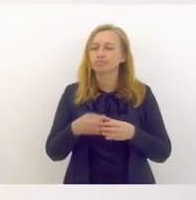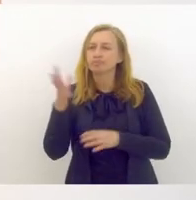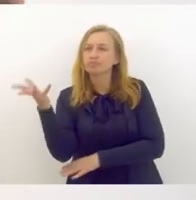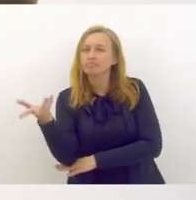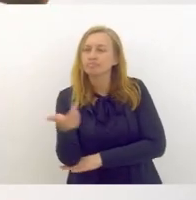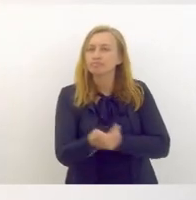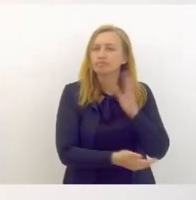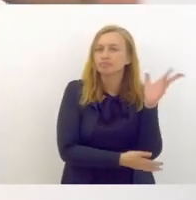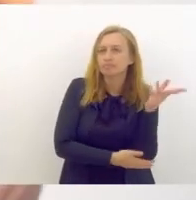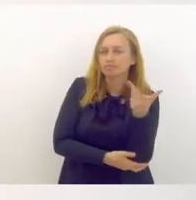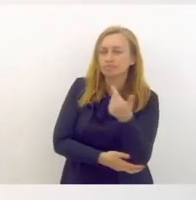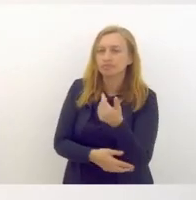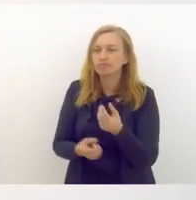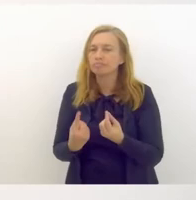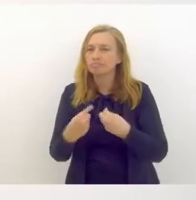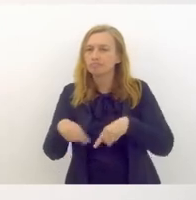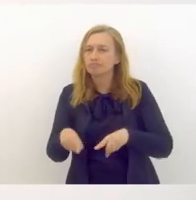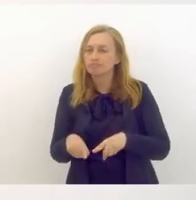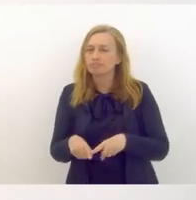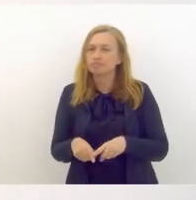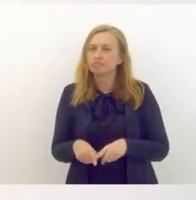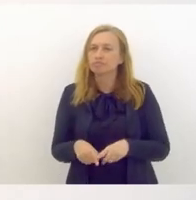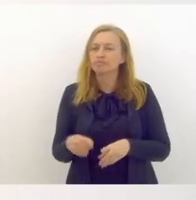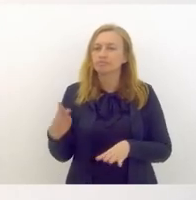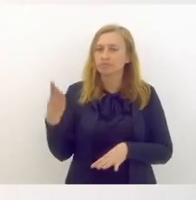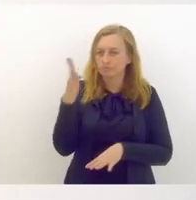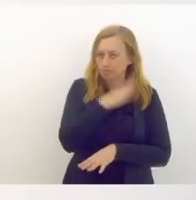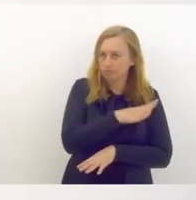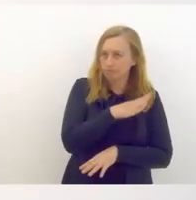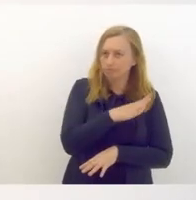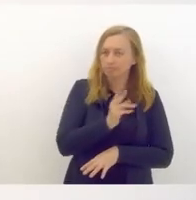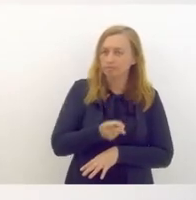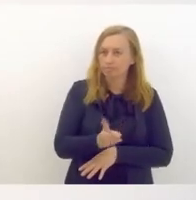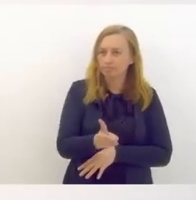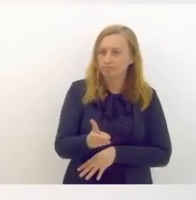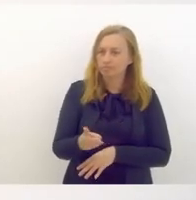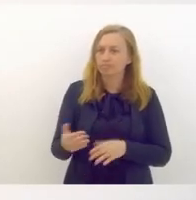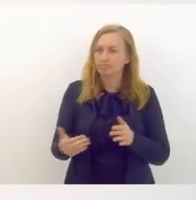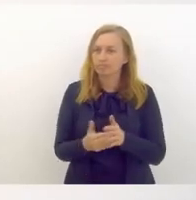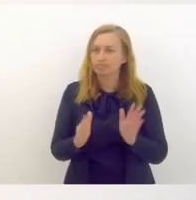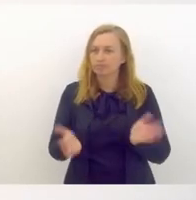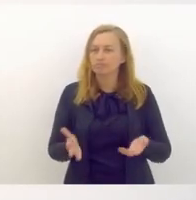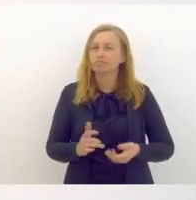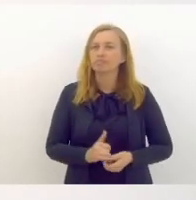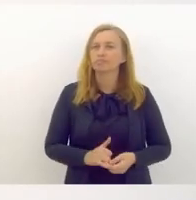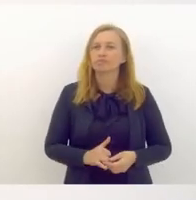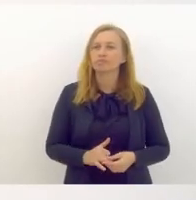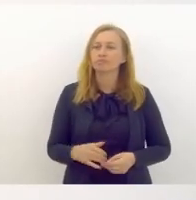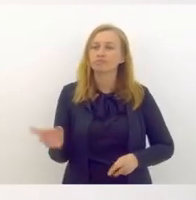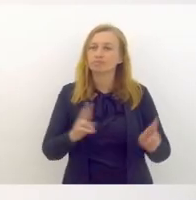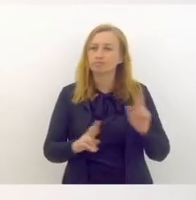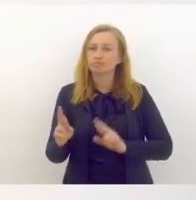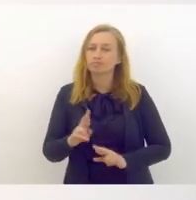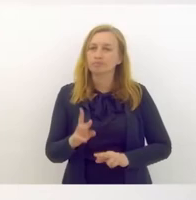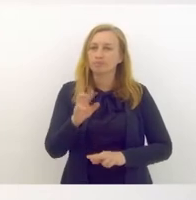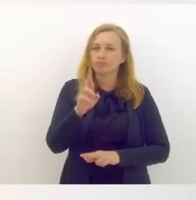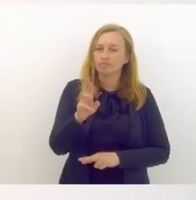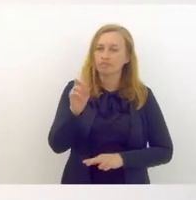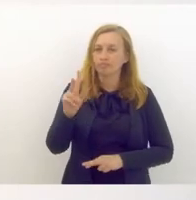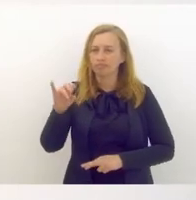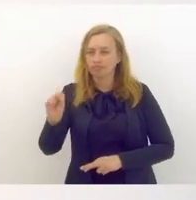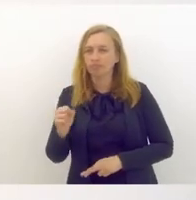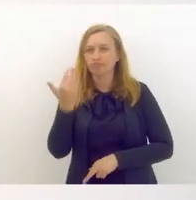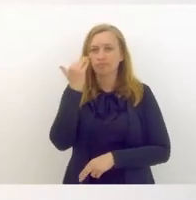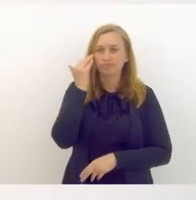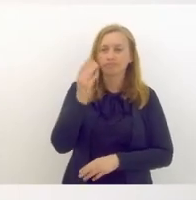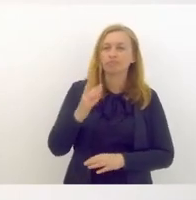seu dever no tocante ao enfrentamento a esse mal que permanece lá até o presente momento. Com relação à Revis, eu entendo